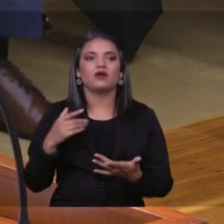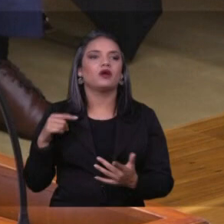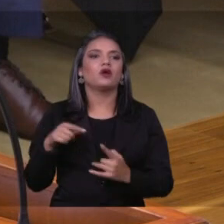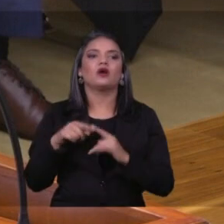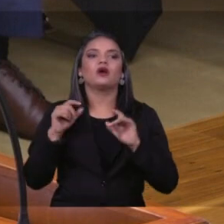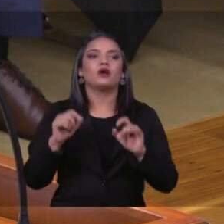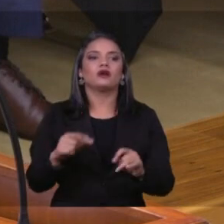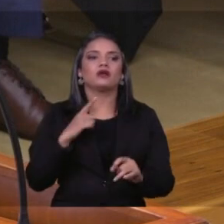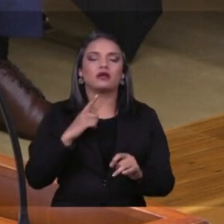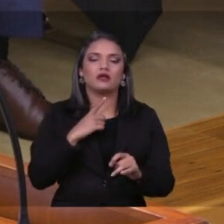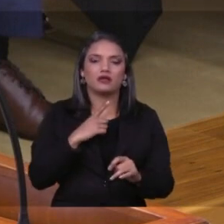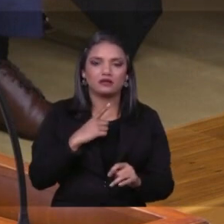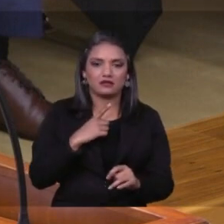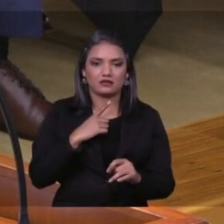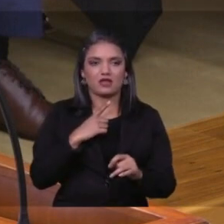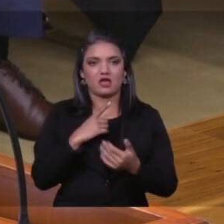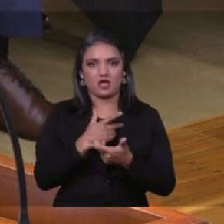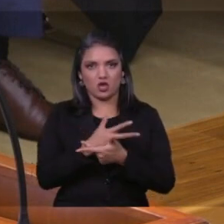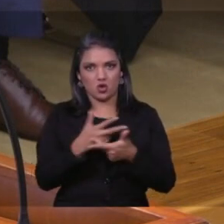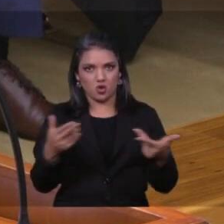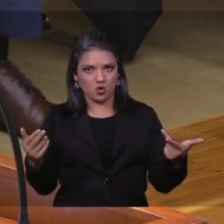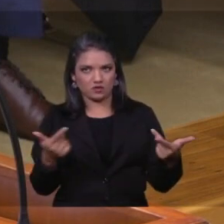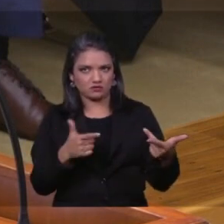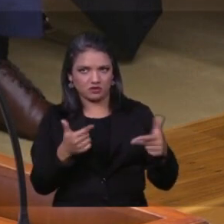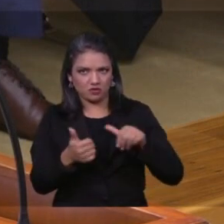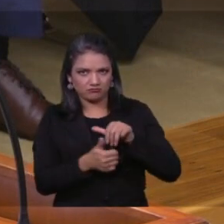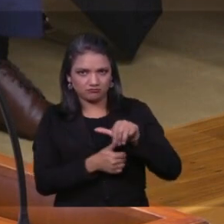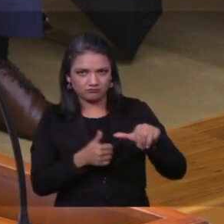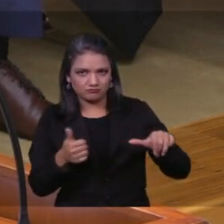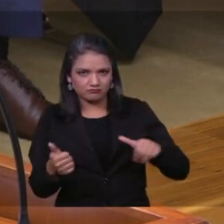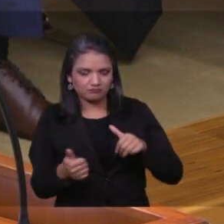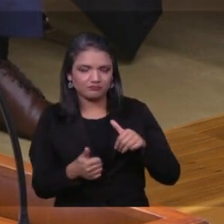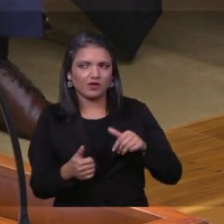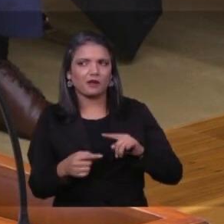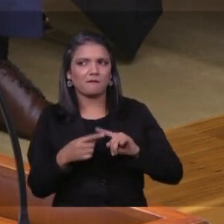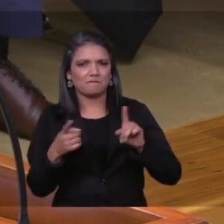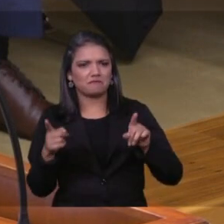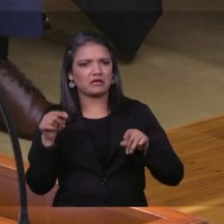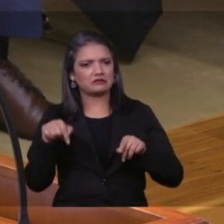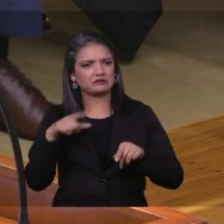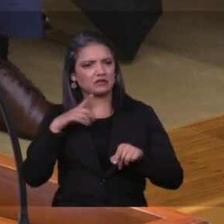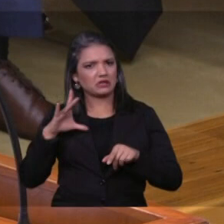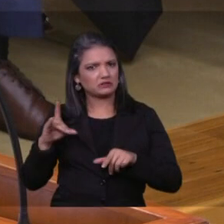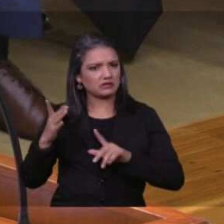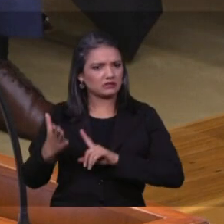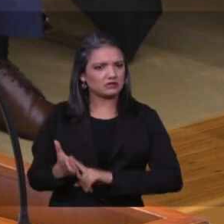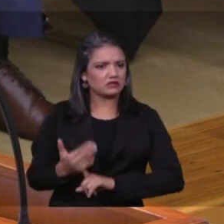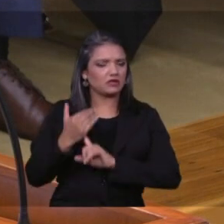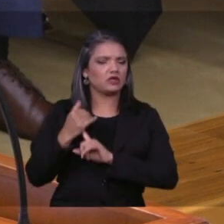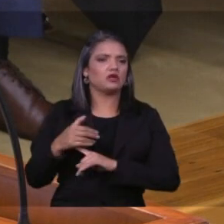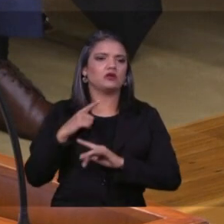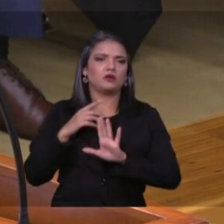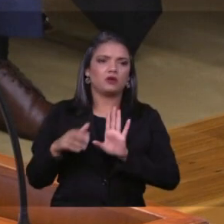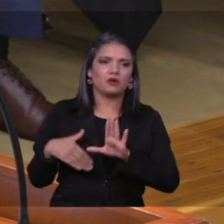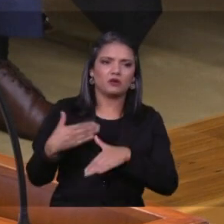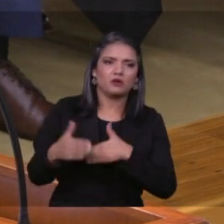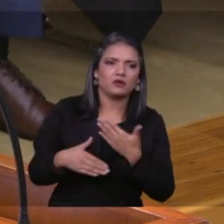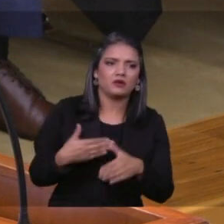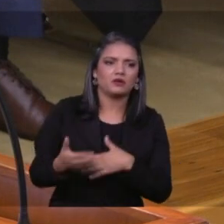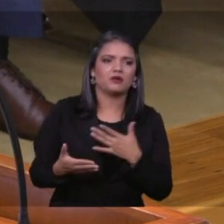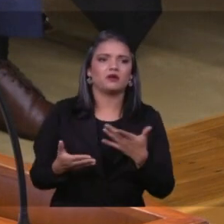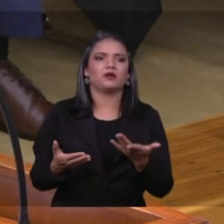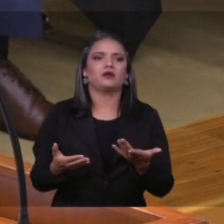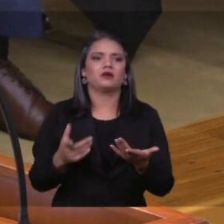de recursos não renováveis, promovendo, a partir de inovações científicas e tecnológicas, processos produtivos e industriais